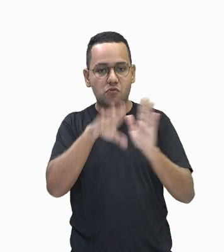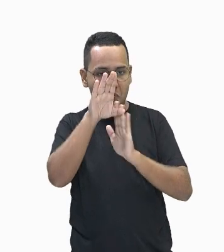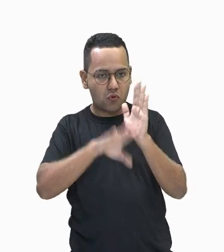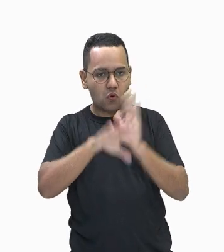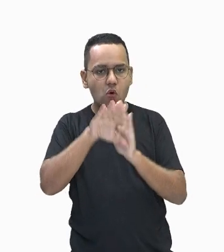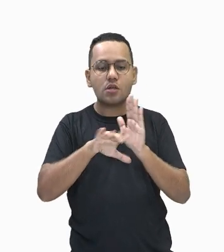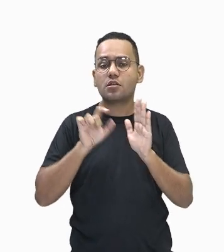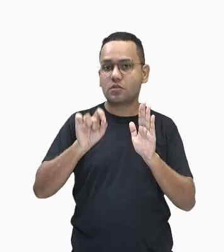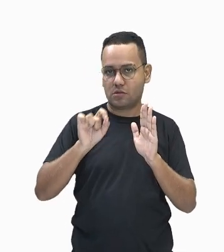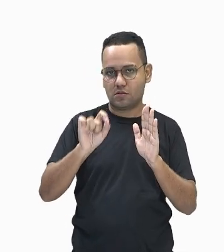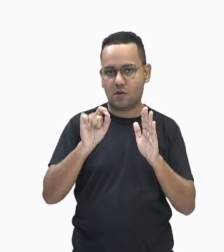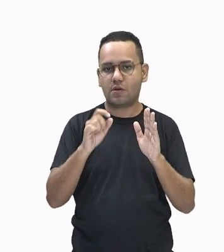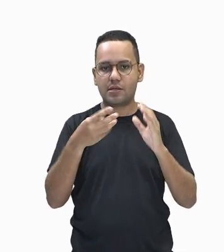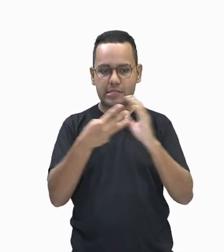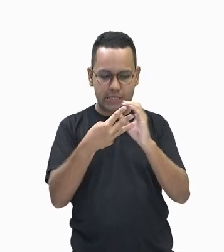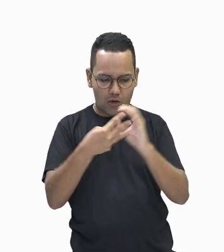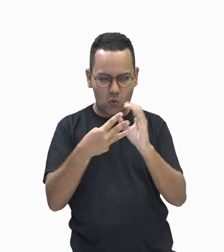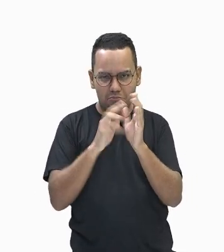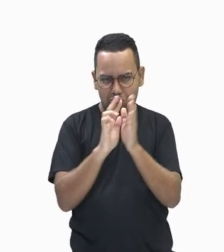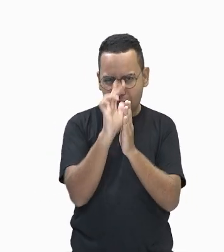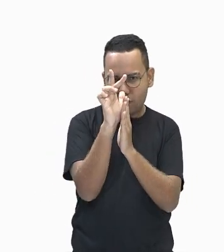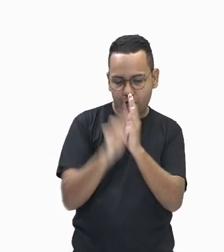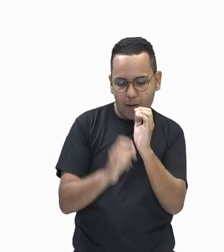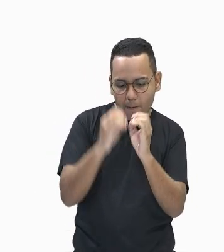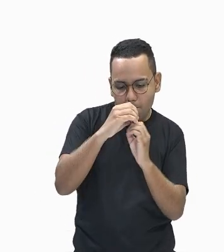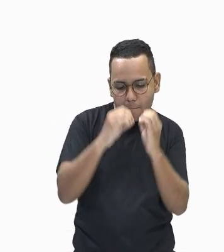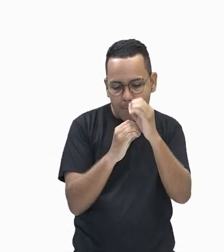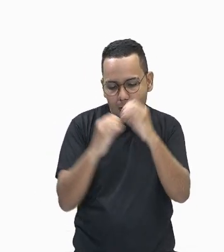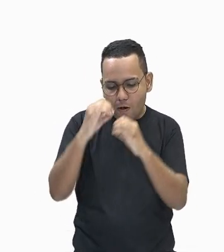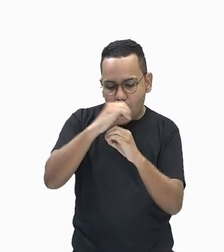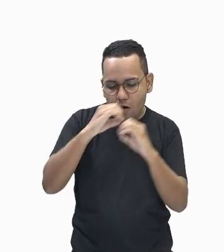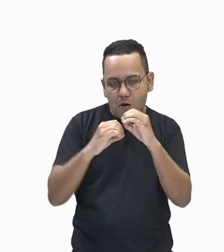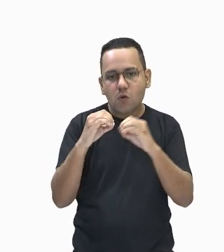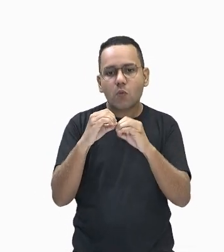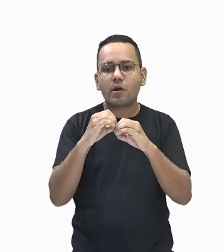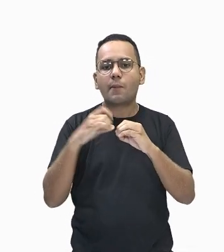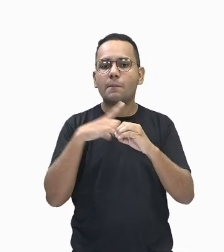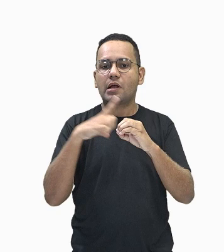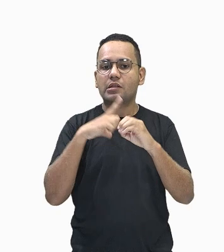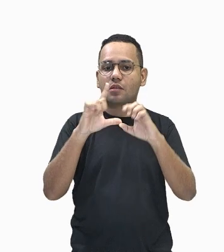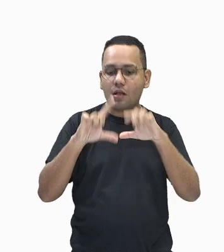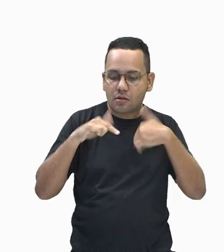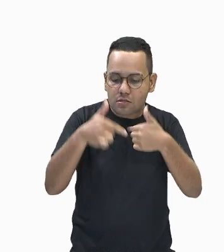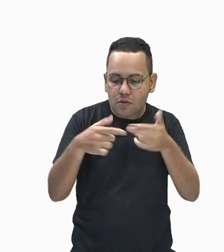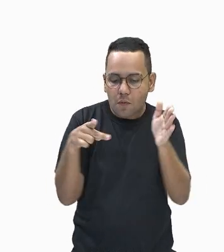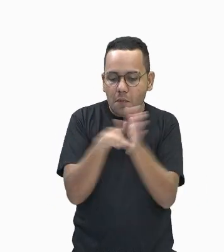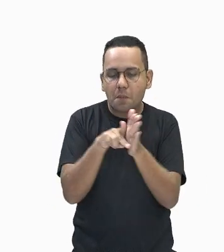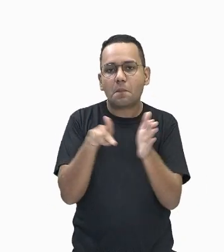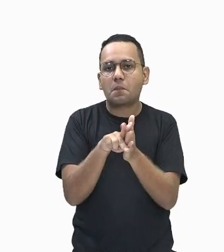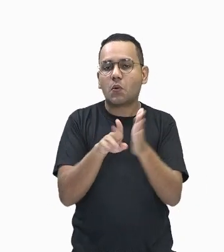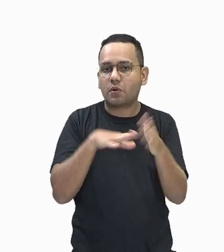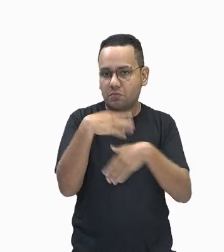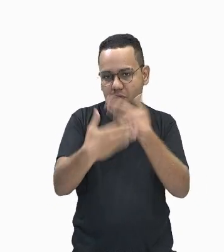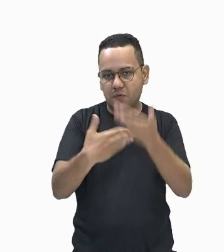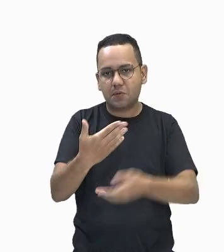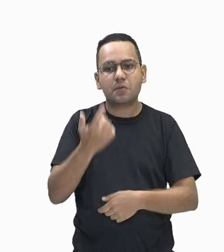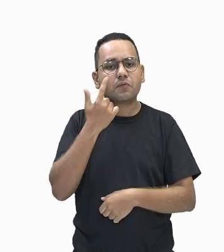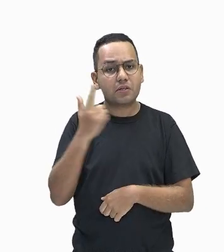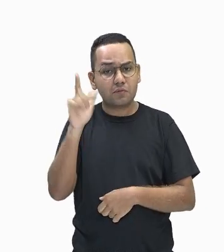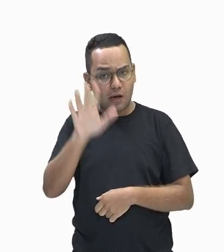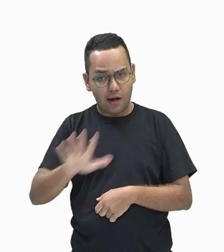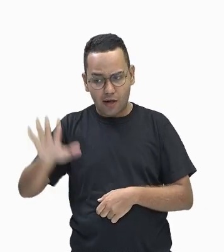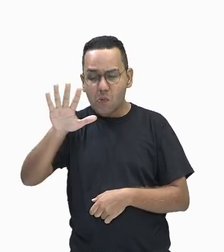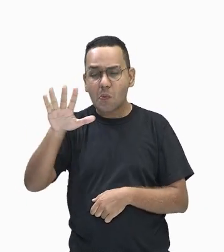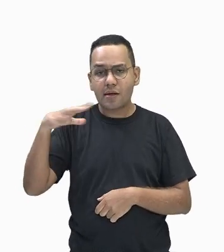de células para a realização de uma determinada função. Aí eu coloquei a imagem de vários lençóis, né, feito